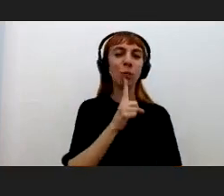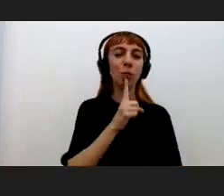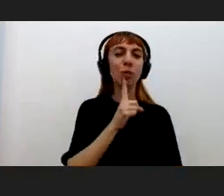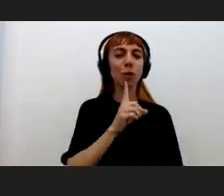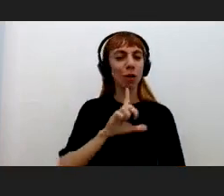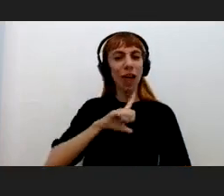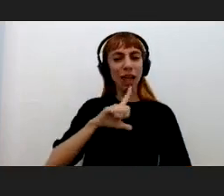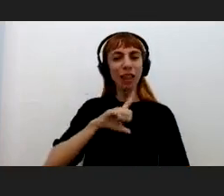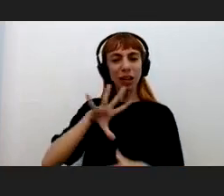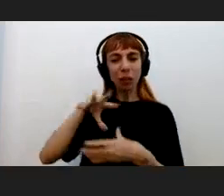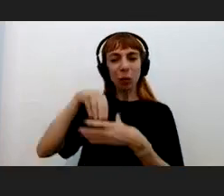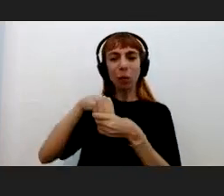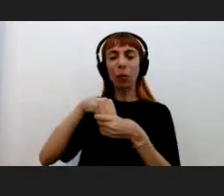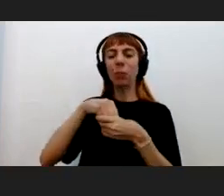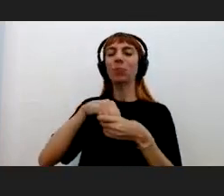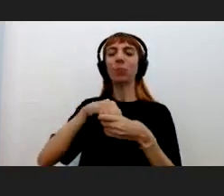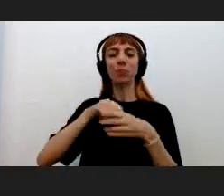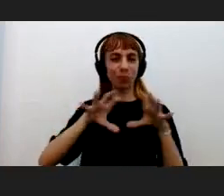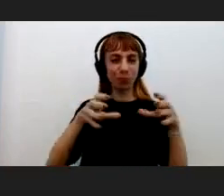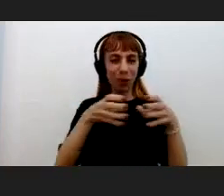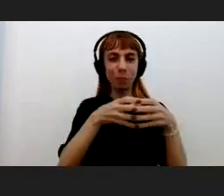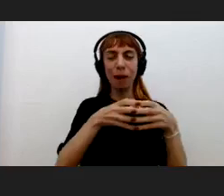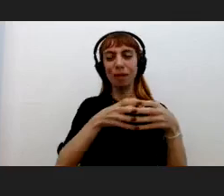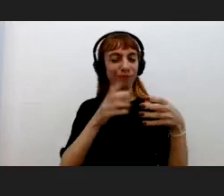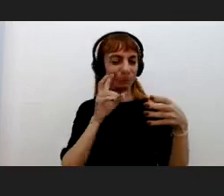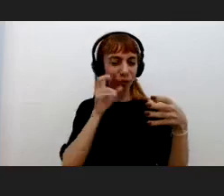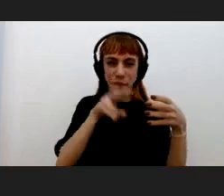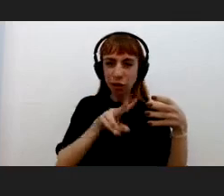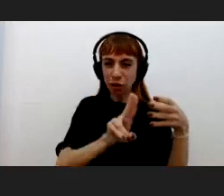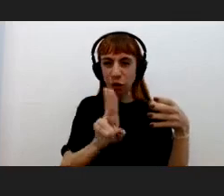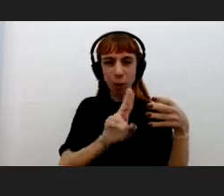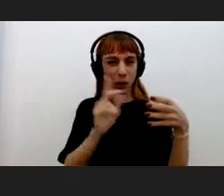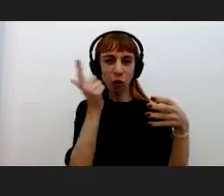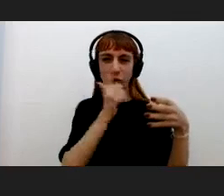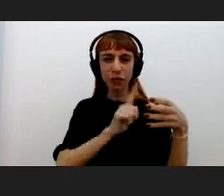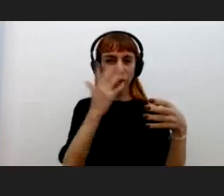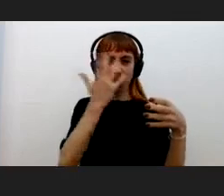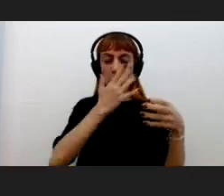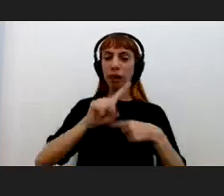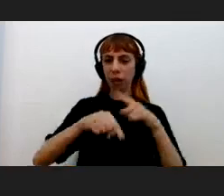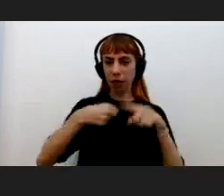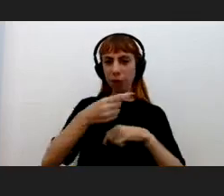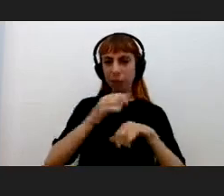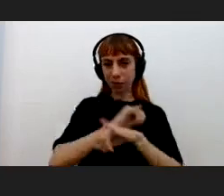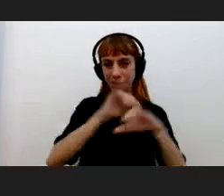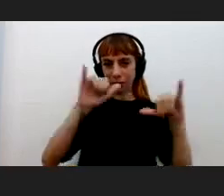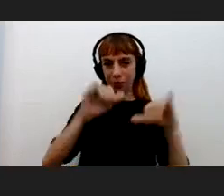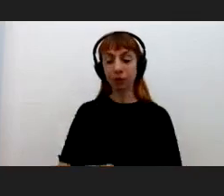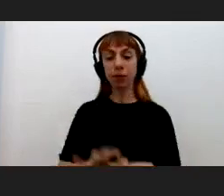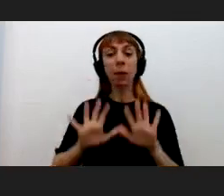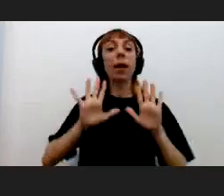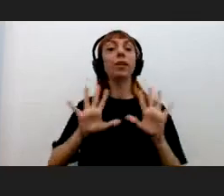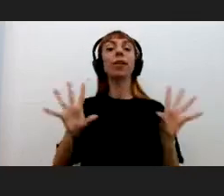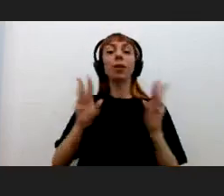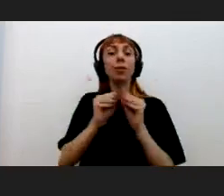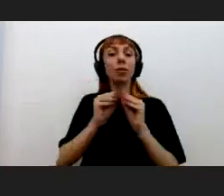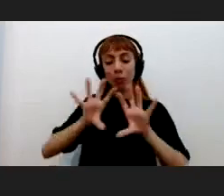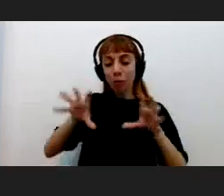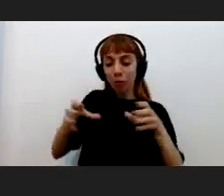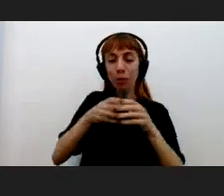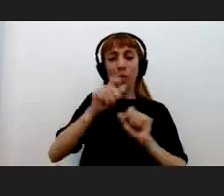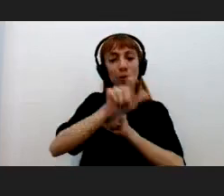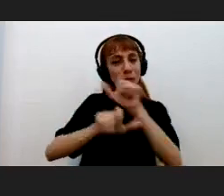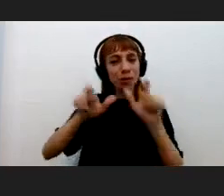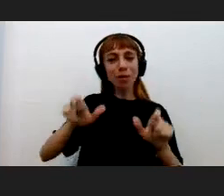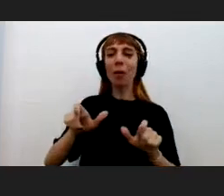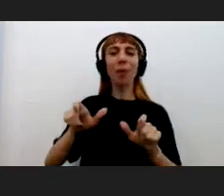Depois eu posso passar o nome, enfim. Mas é um grupo de artistas surdos que socializa aí essas produções